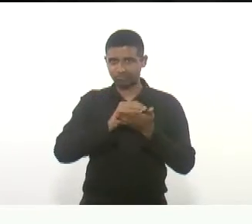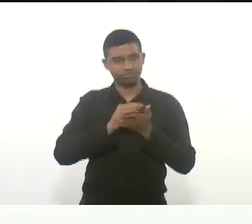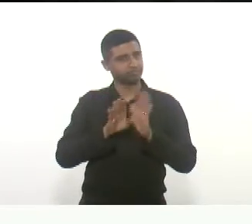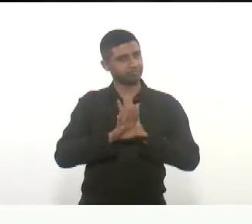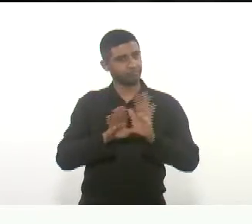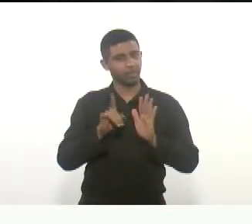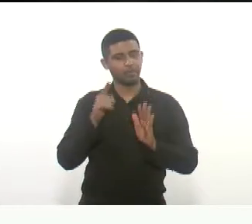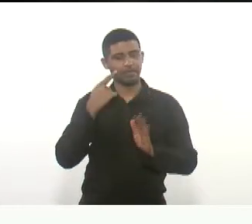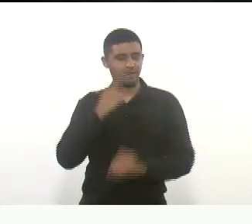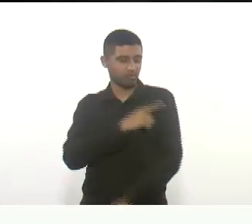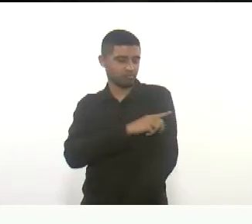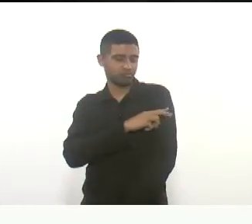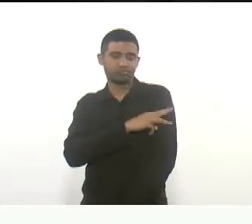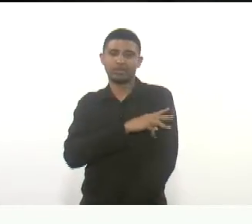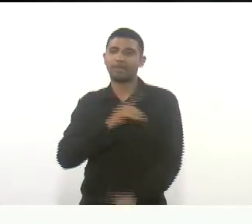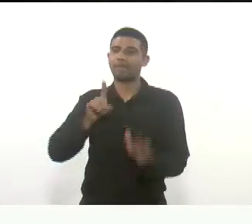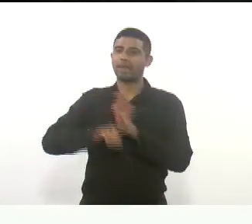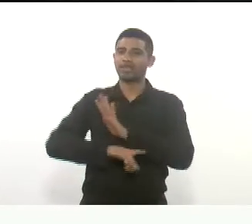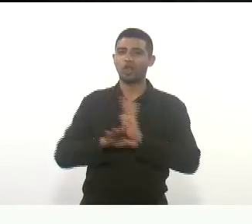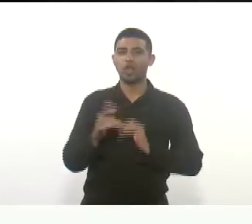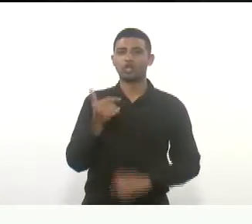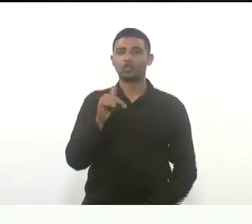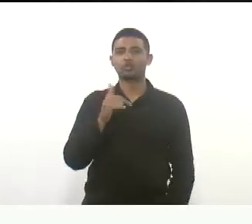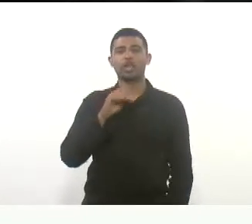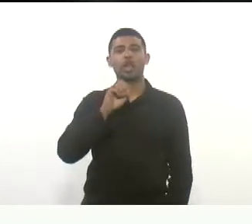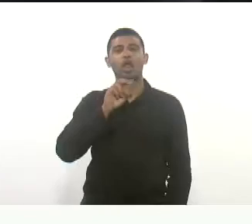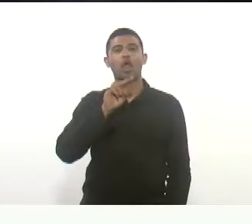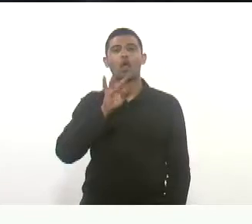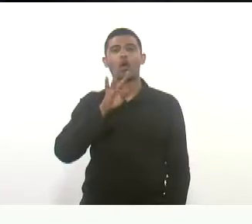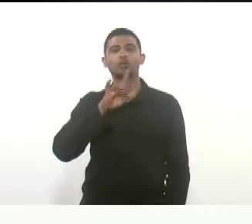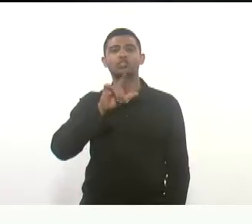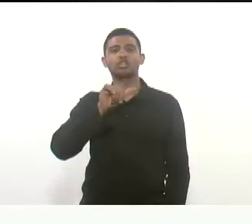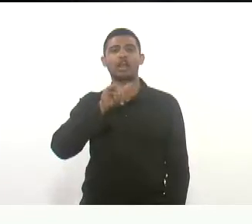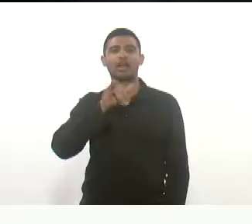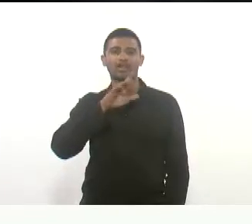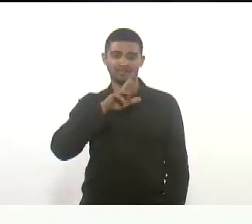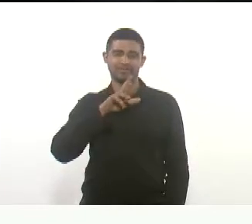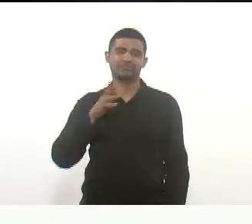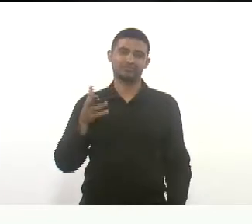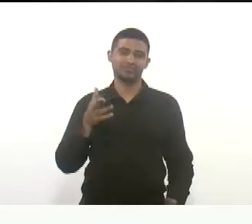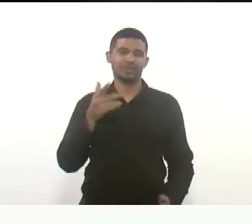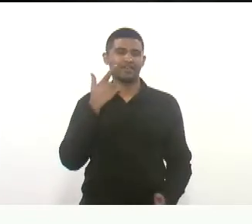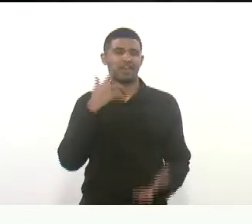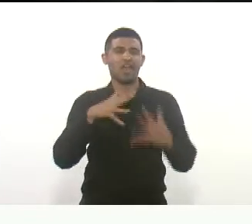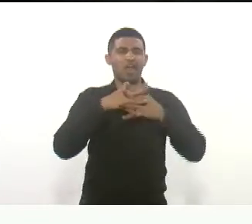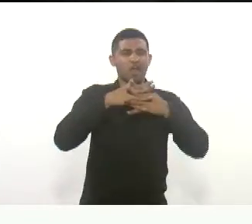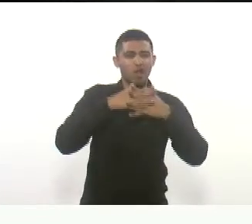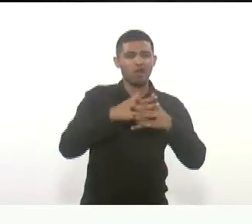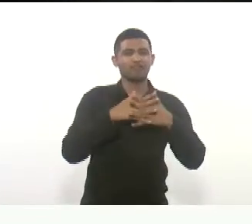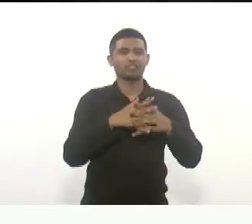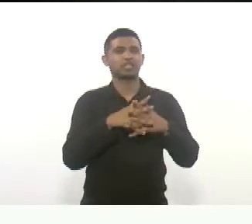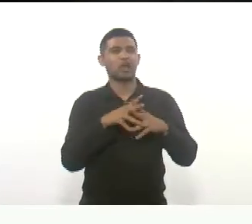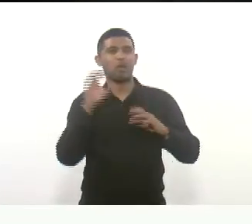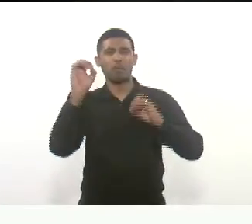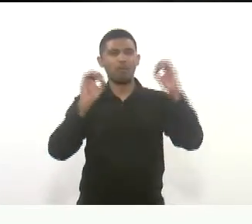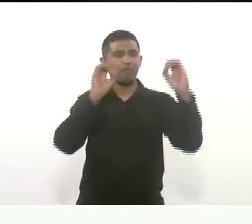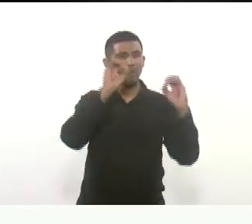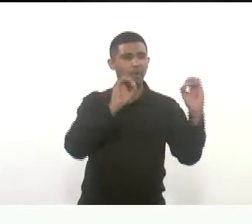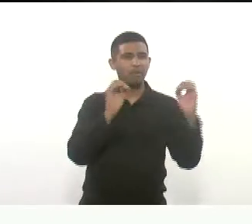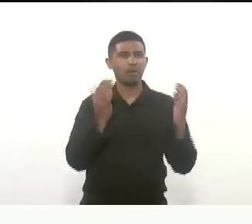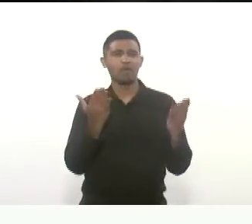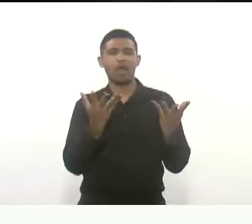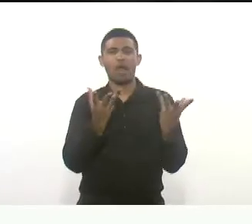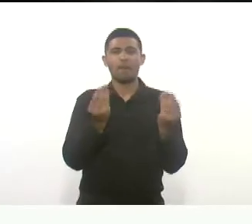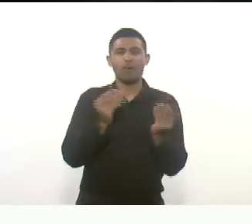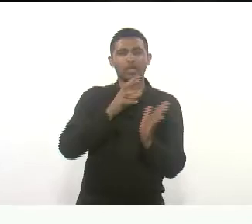ser menor. E aí não tem outliers. Tá? E essa confusão que vocês veem de bolinhas, tem gente com péssimo IDEB, muita matrícula em tempo integral